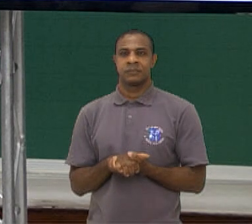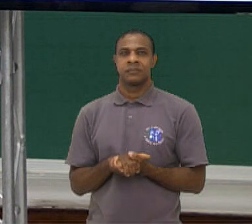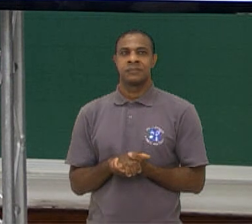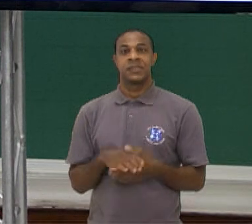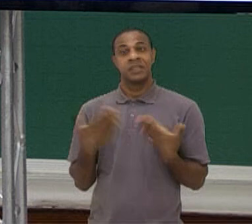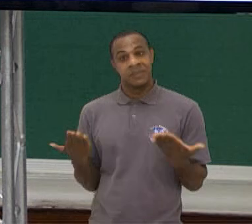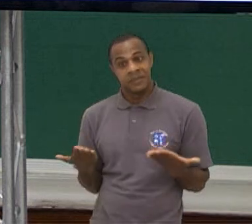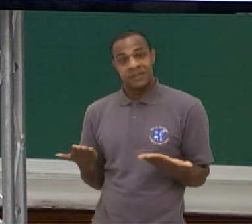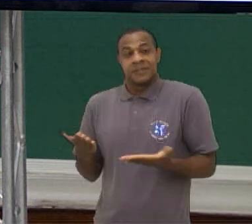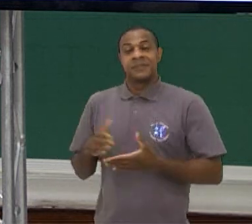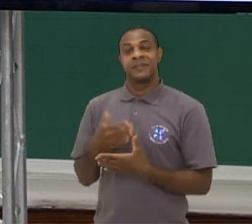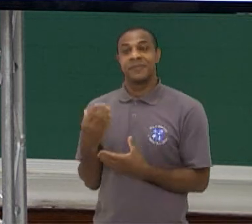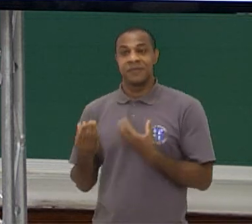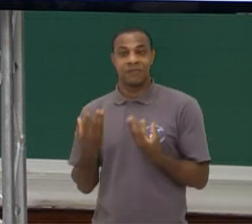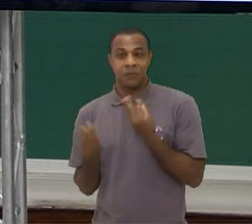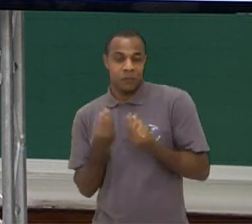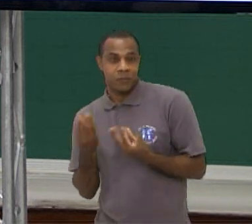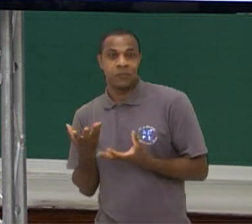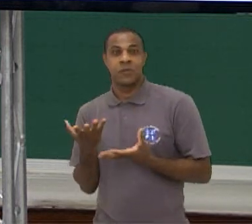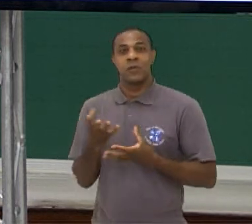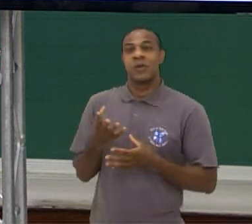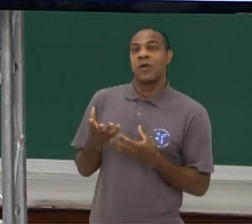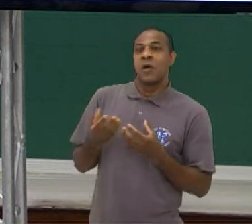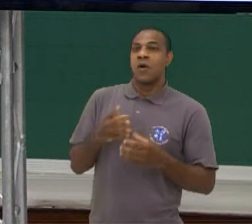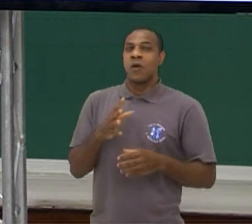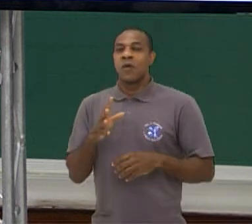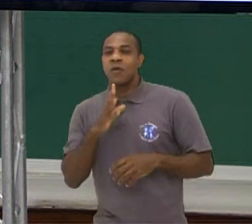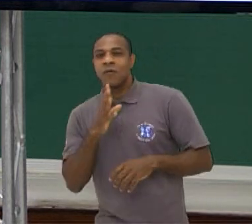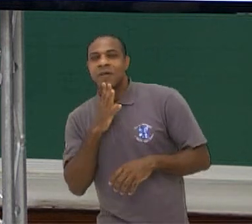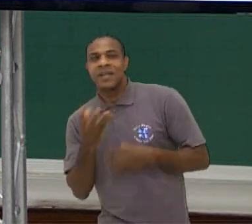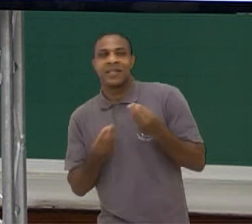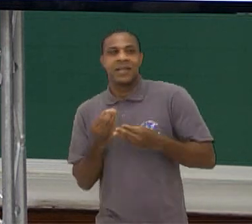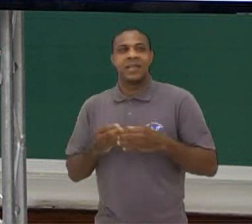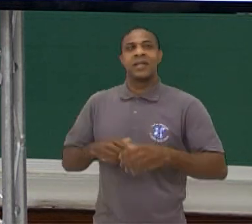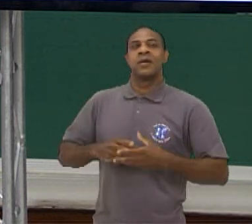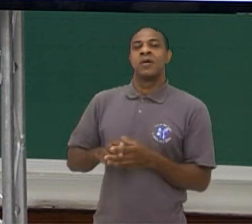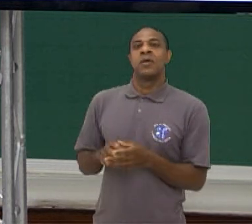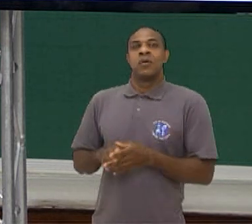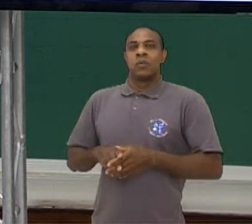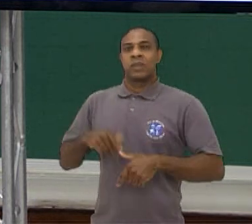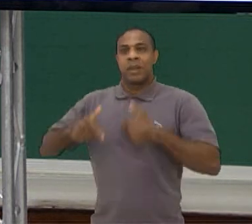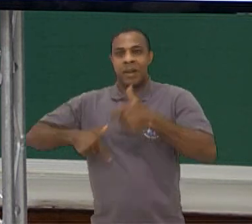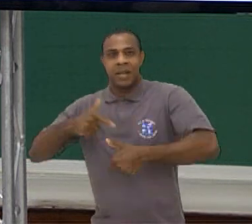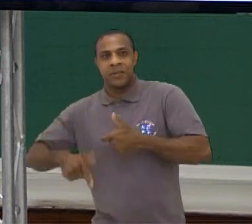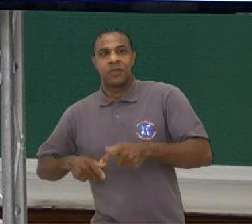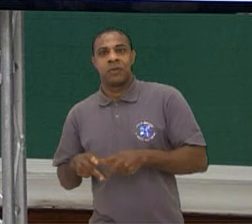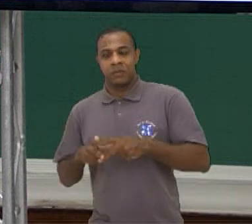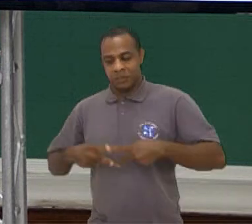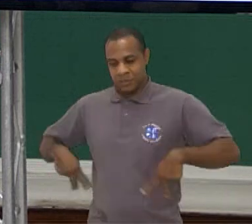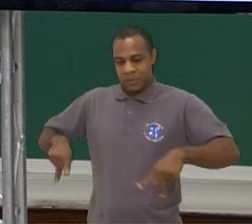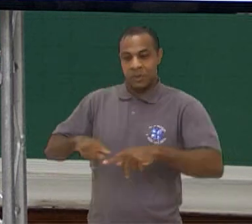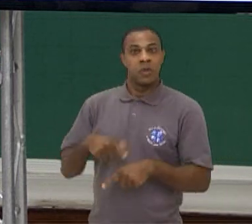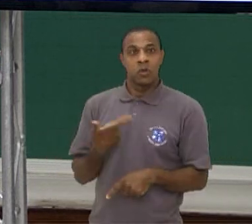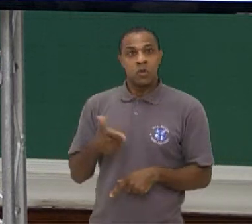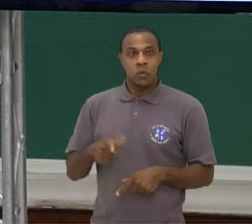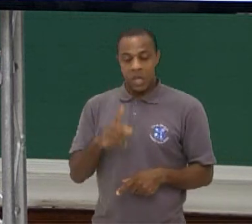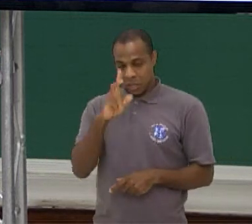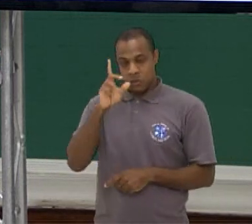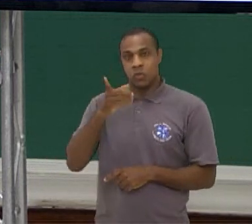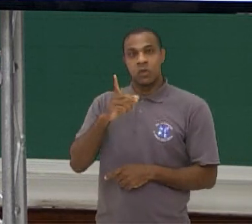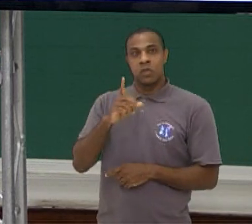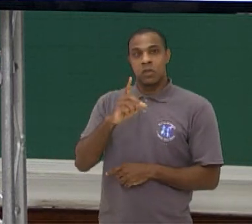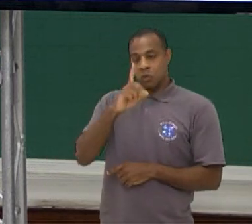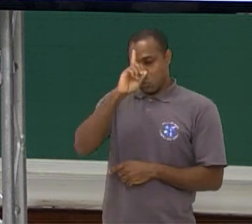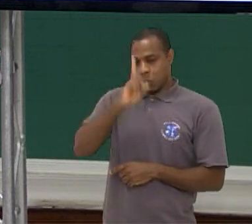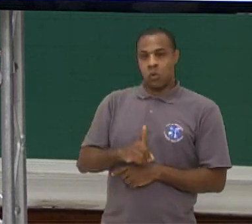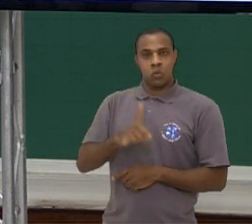Então vamos lá, vamos conhecer agora o trabalhador, o proletariado. Ele não é dono dos meios de produção, ele é dono da